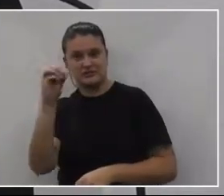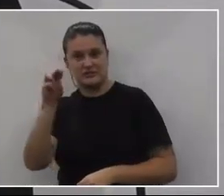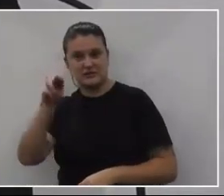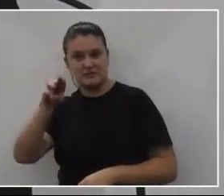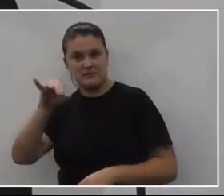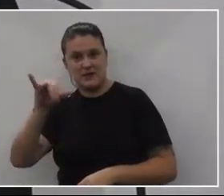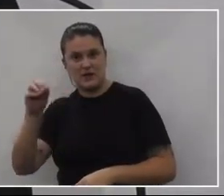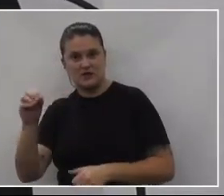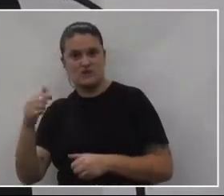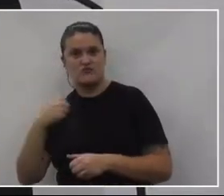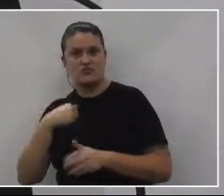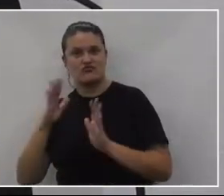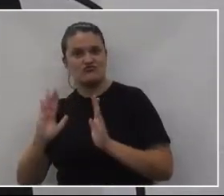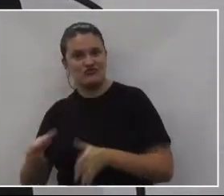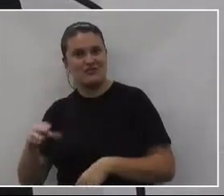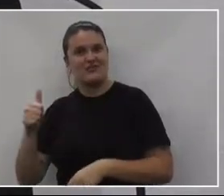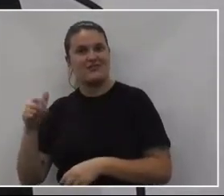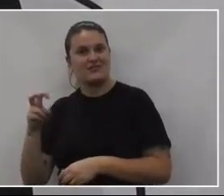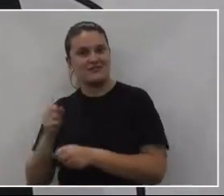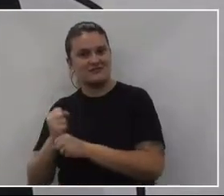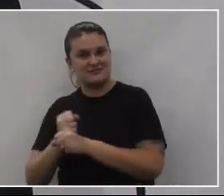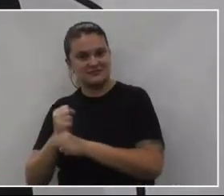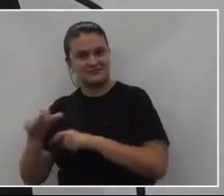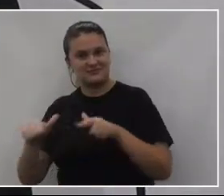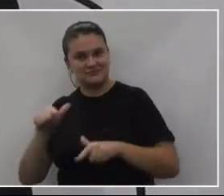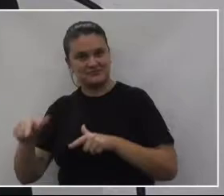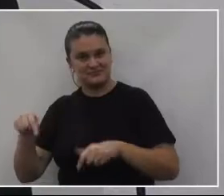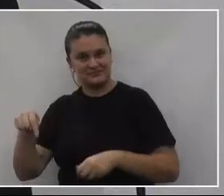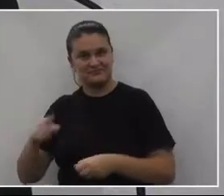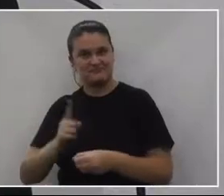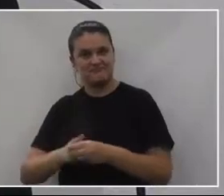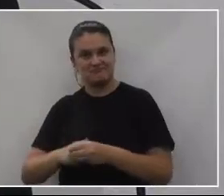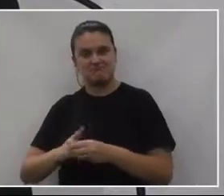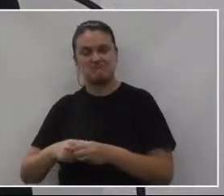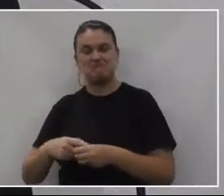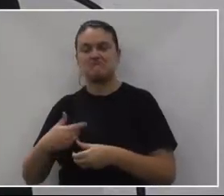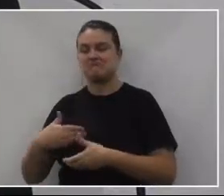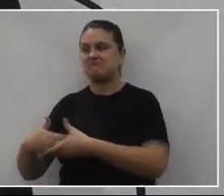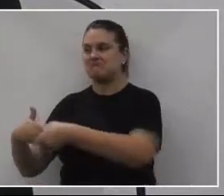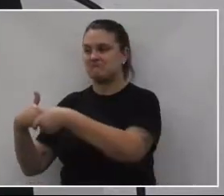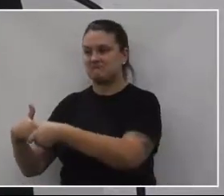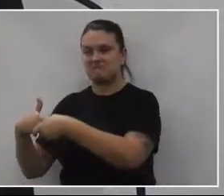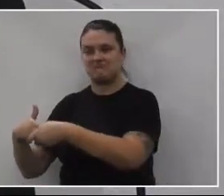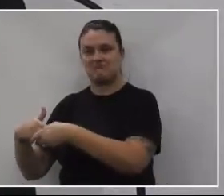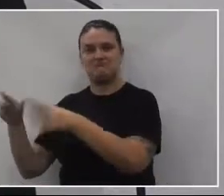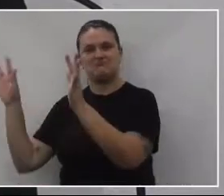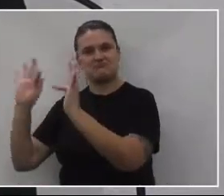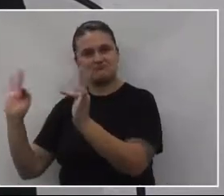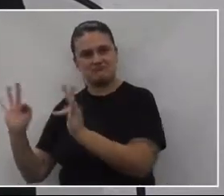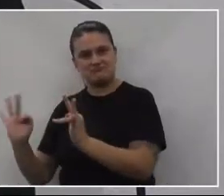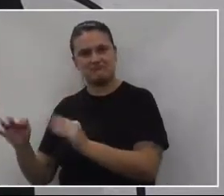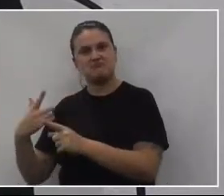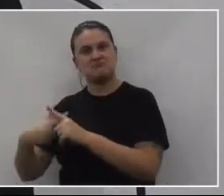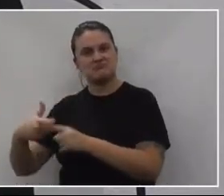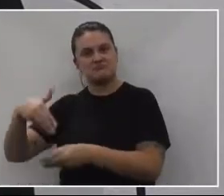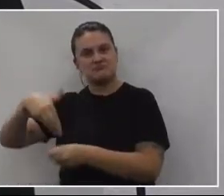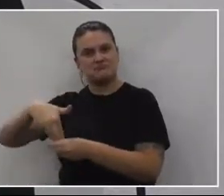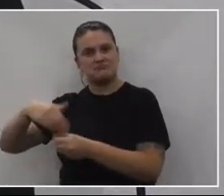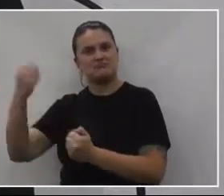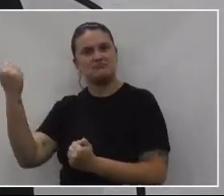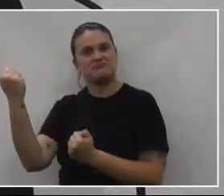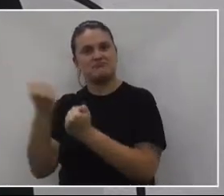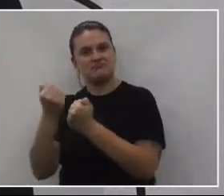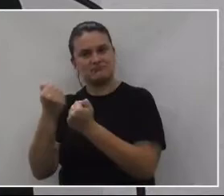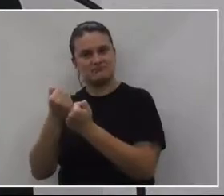E, sem dúvida nenhuma, essa presente composição da Câmara de Vereadores é uma composição de enorme destaque pelas